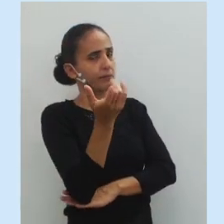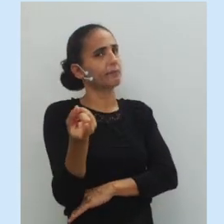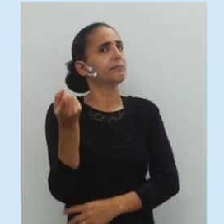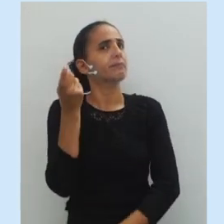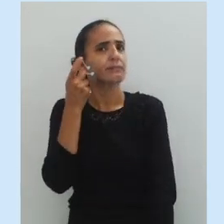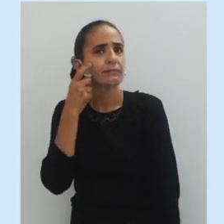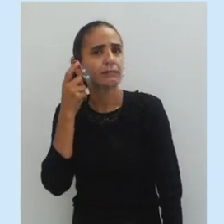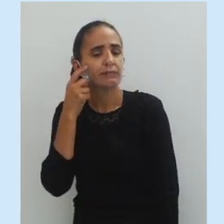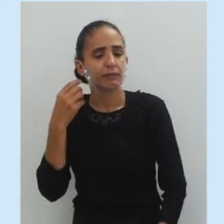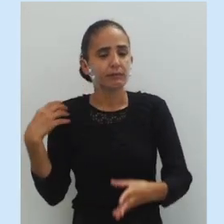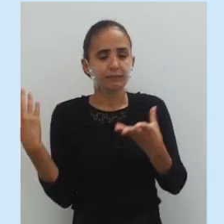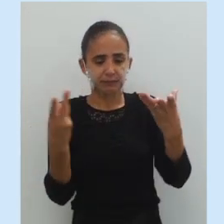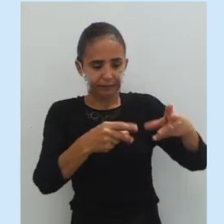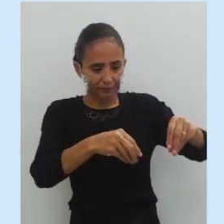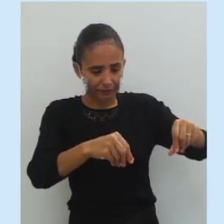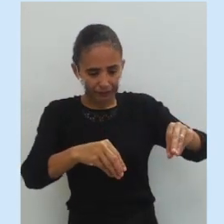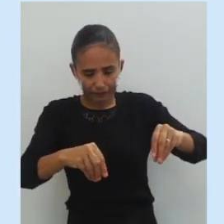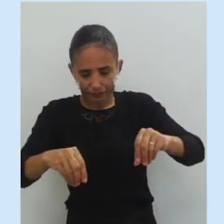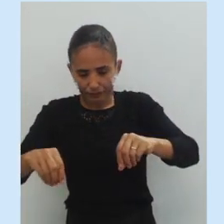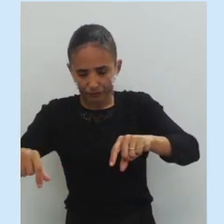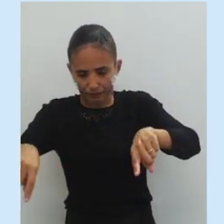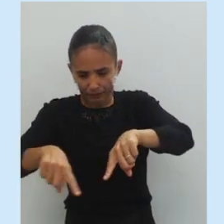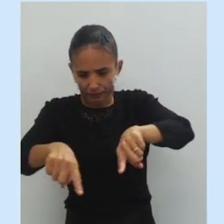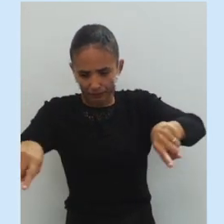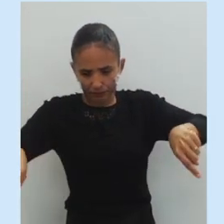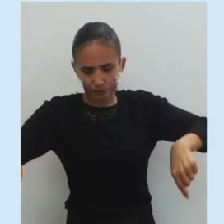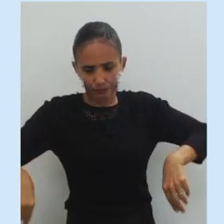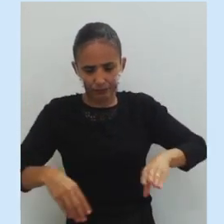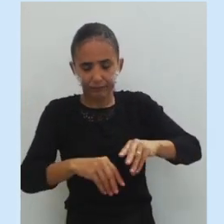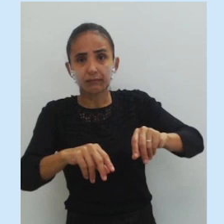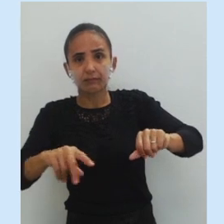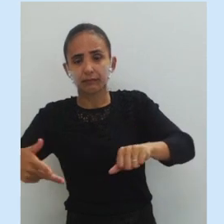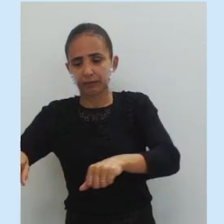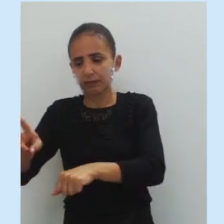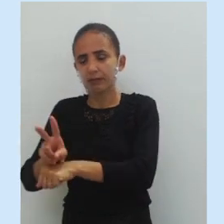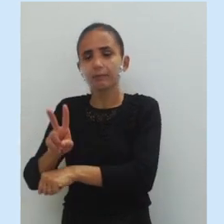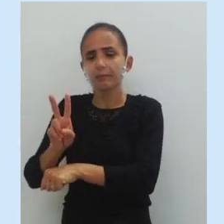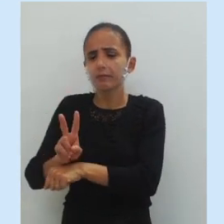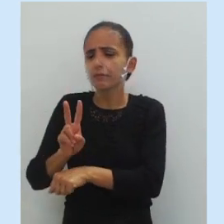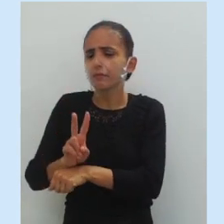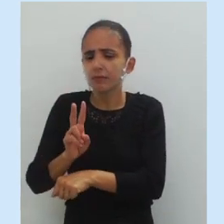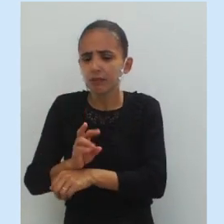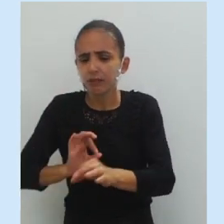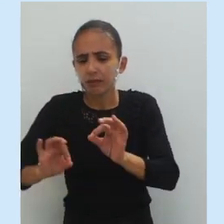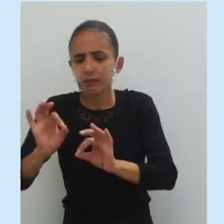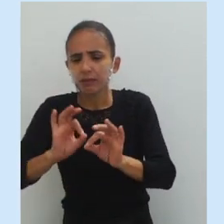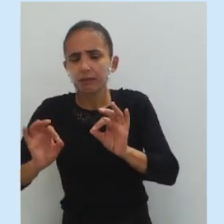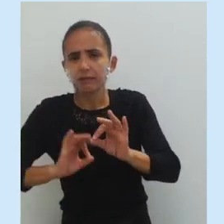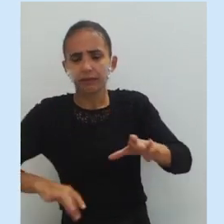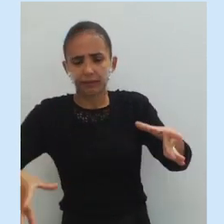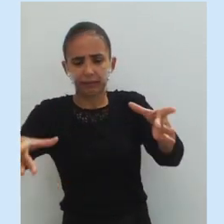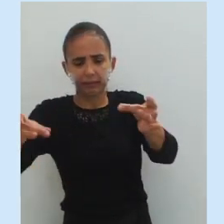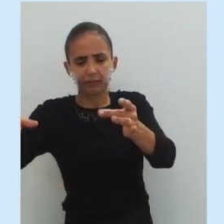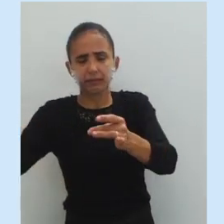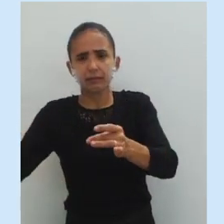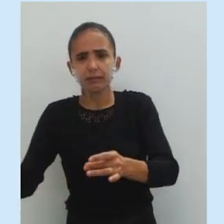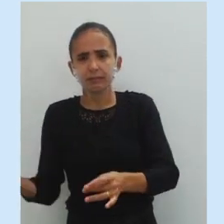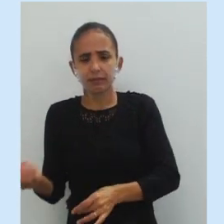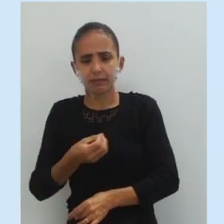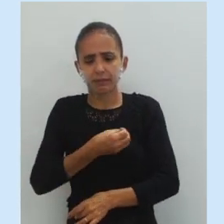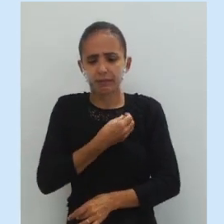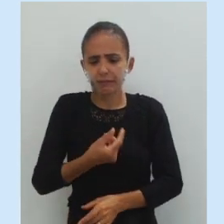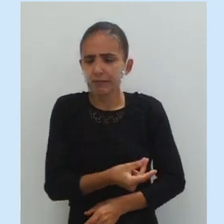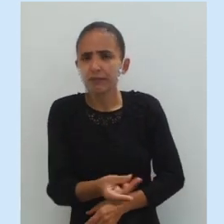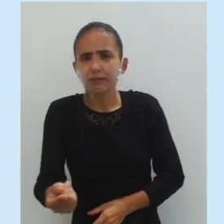pode pegar uma terra, né, que está ali protegida, que tem várias espécies, e vai